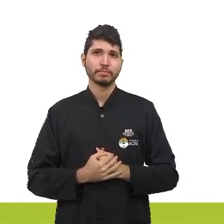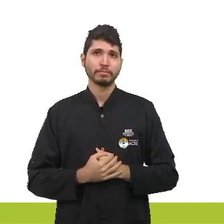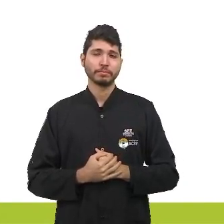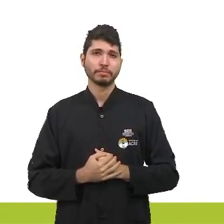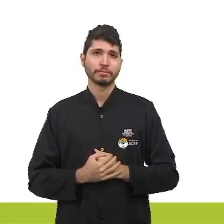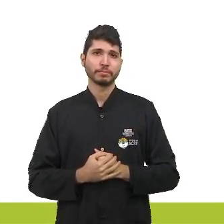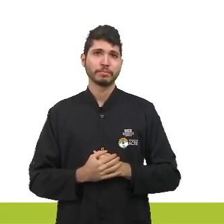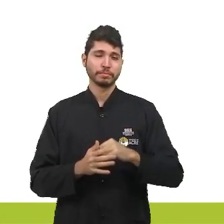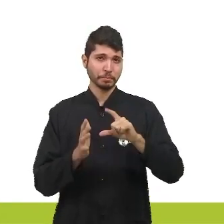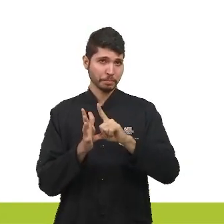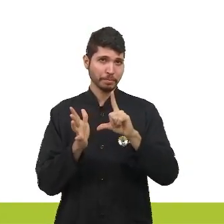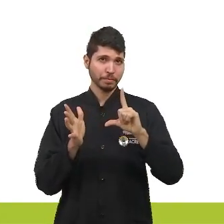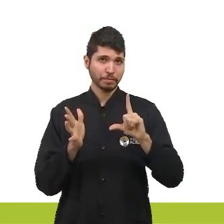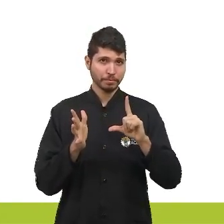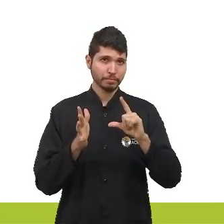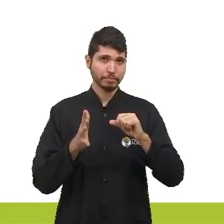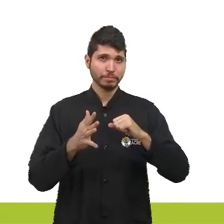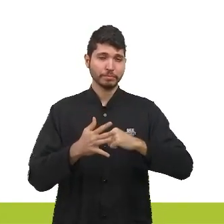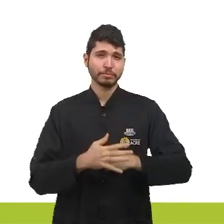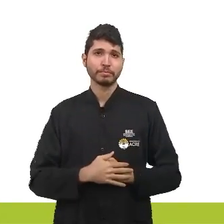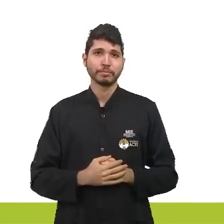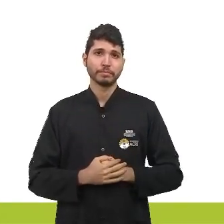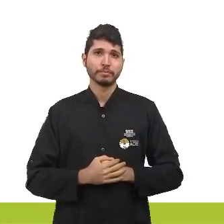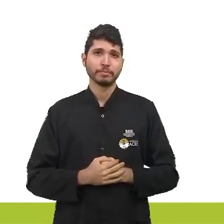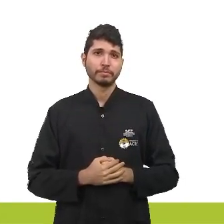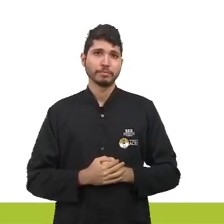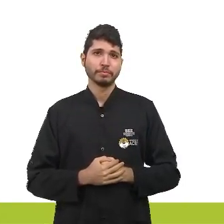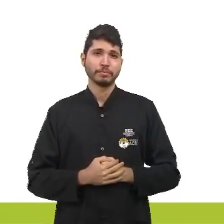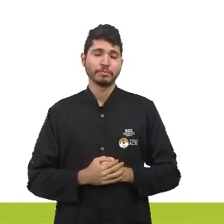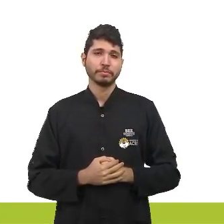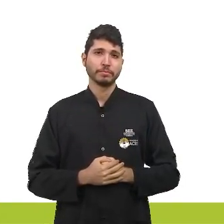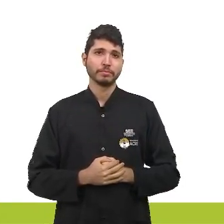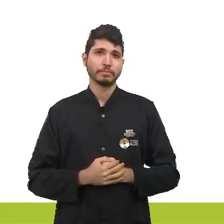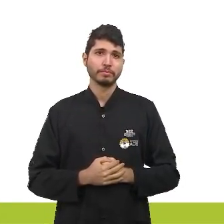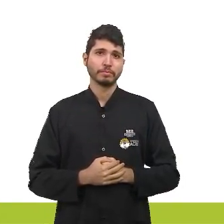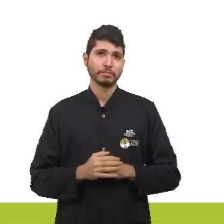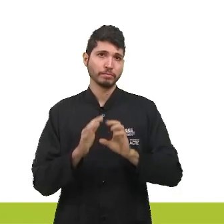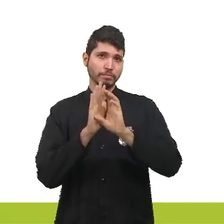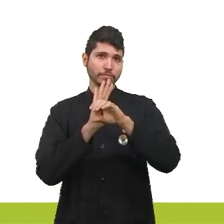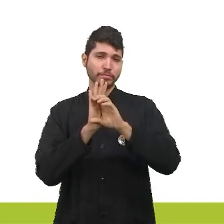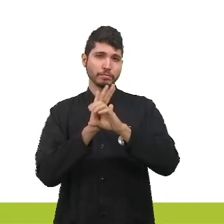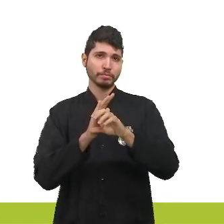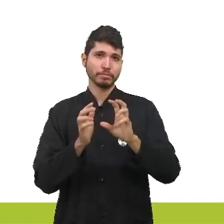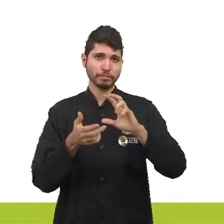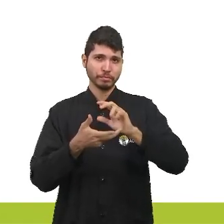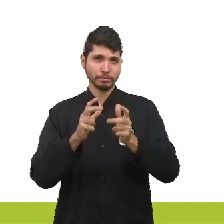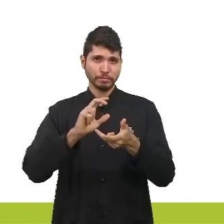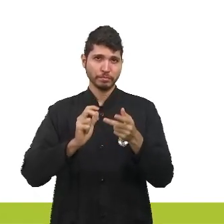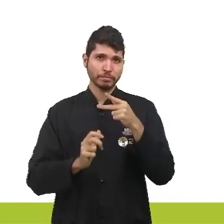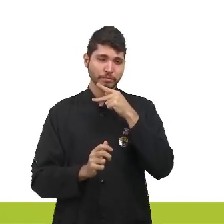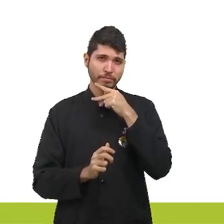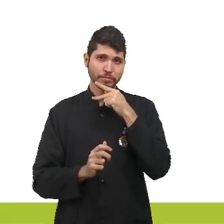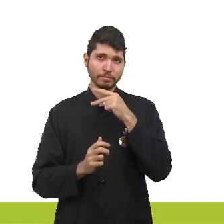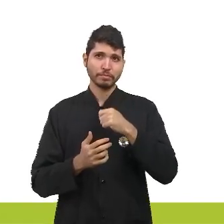Antes, vamos dar uma definição dos poliedros de Platão.